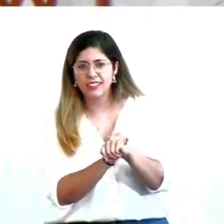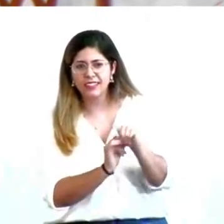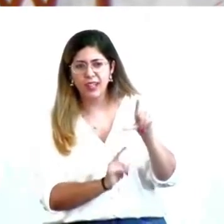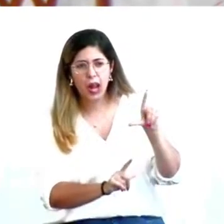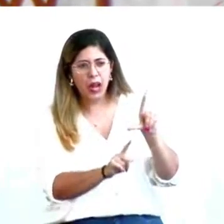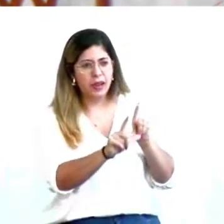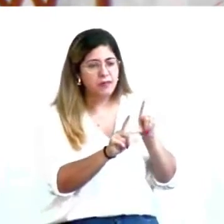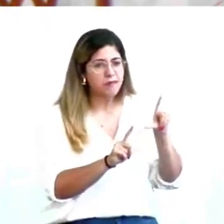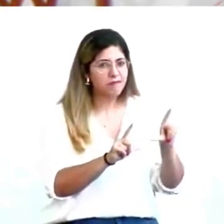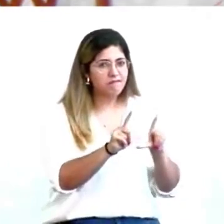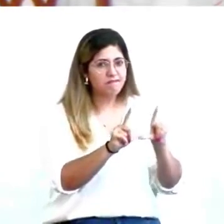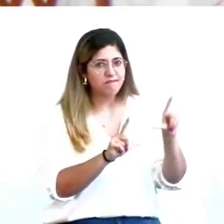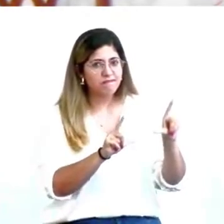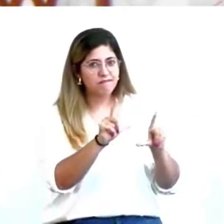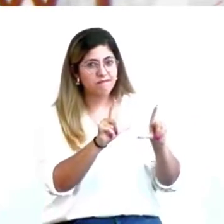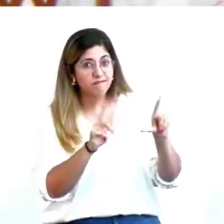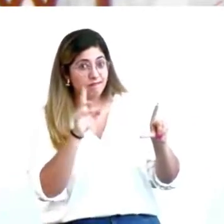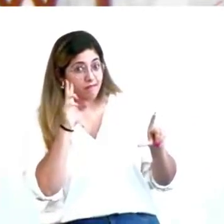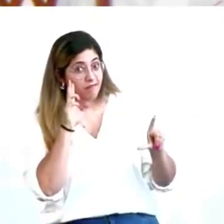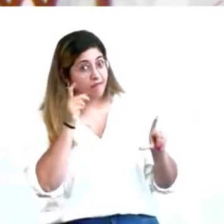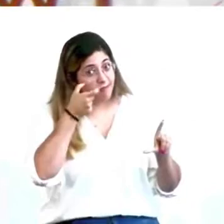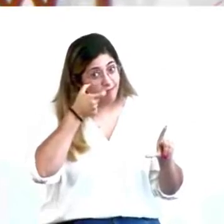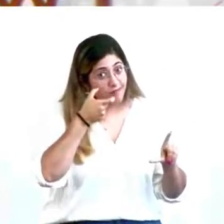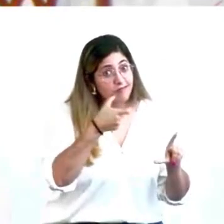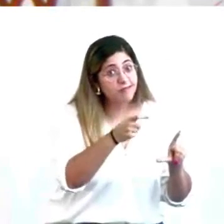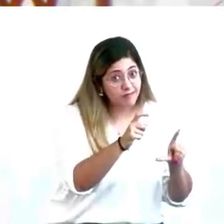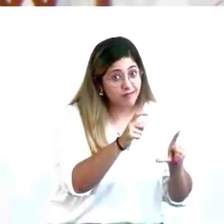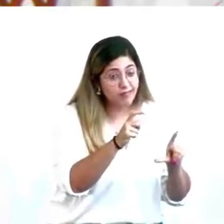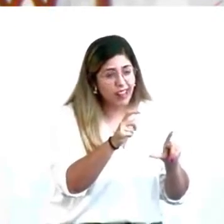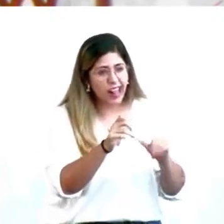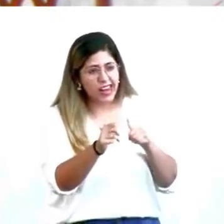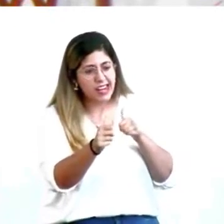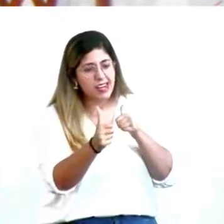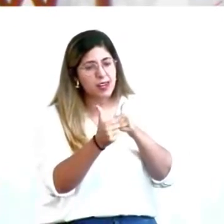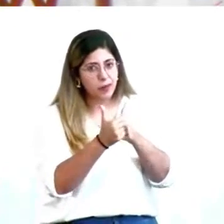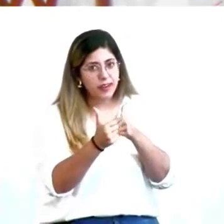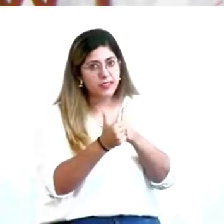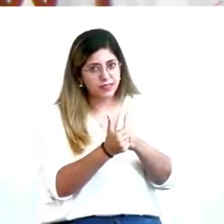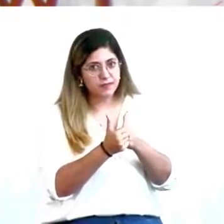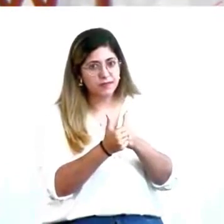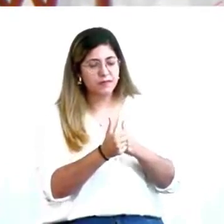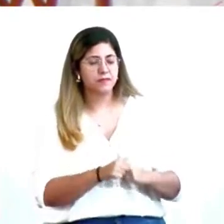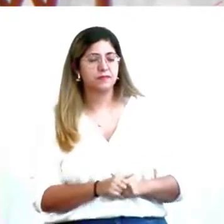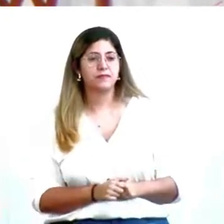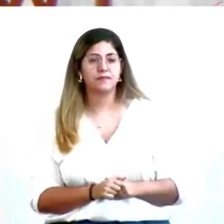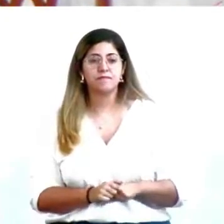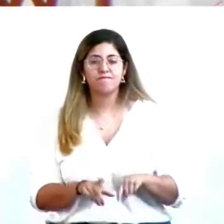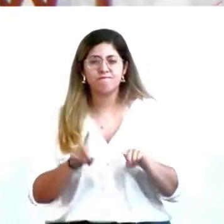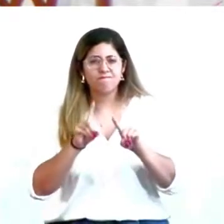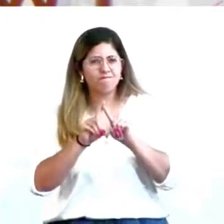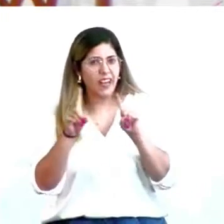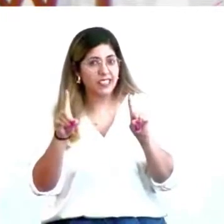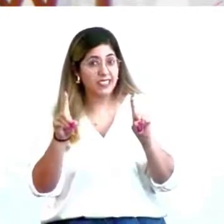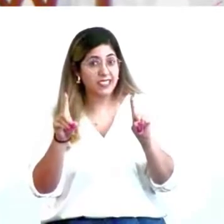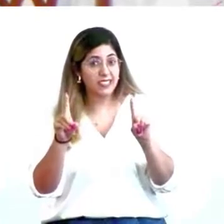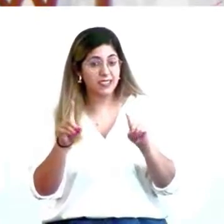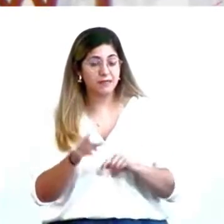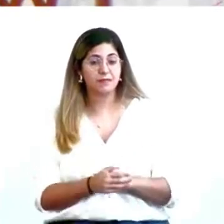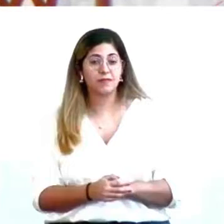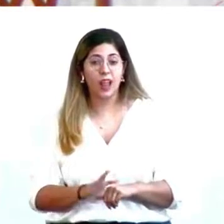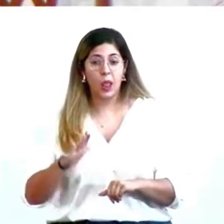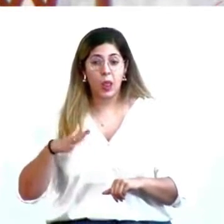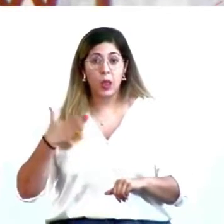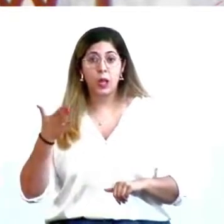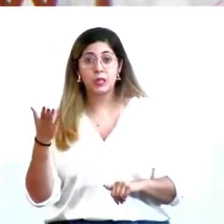imagens, naquilo que eu posso me aproximar e ver. Mas a partir do momento que isso